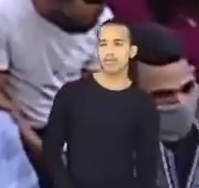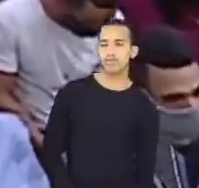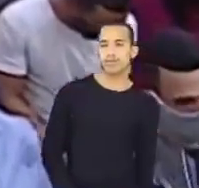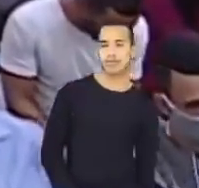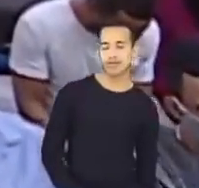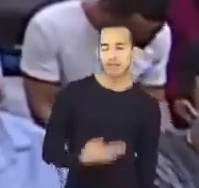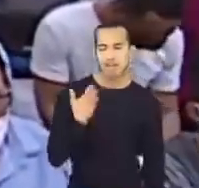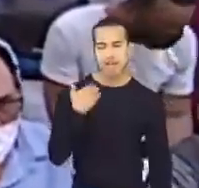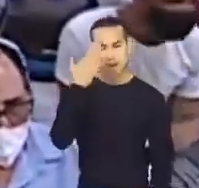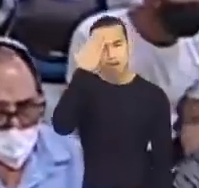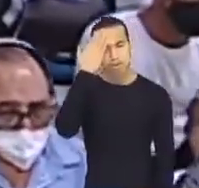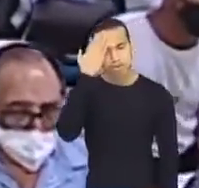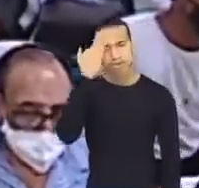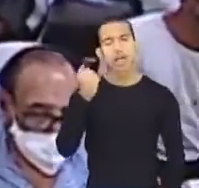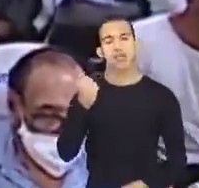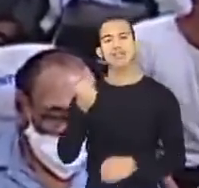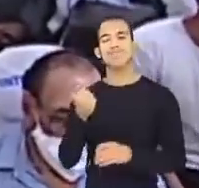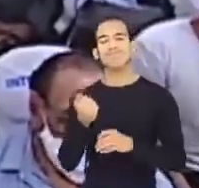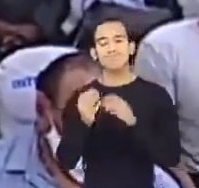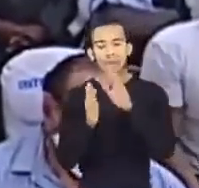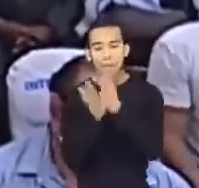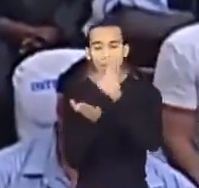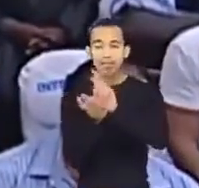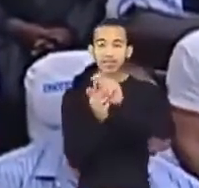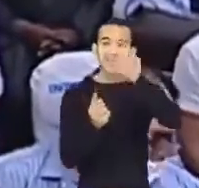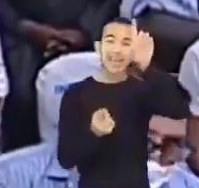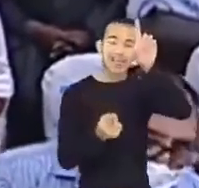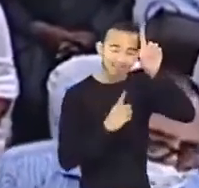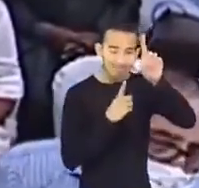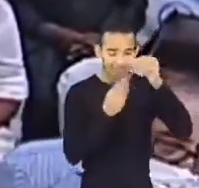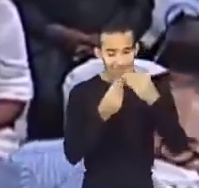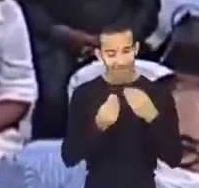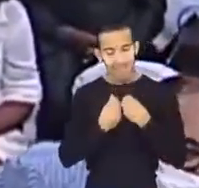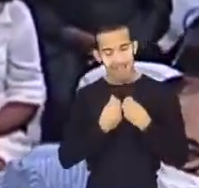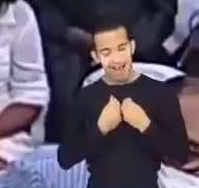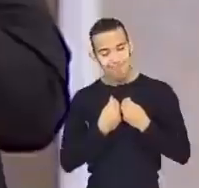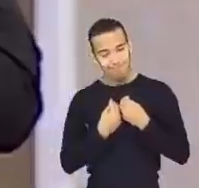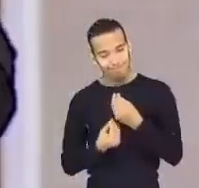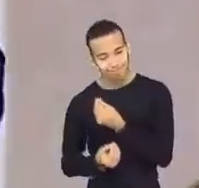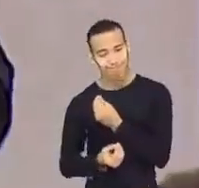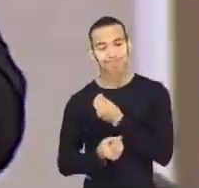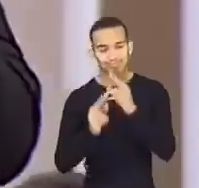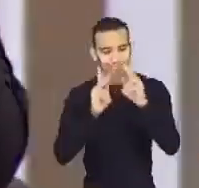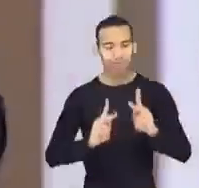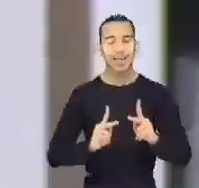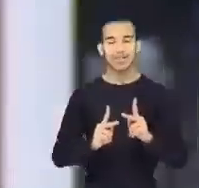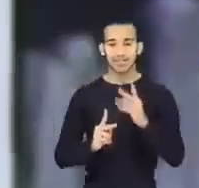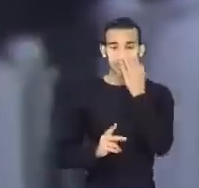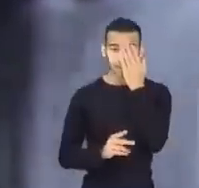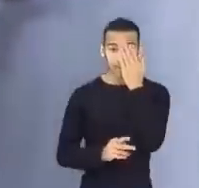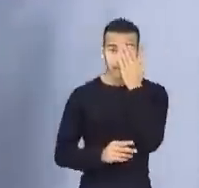Eu sei que essa mesma palavra é que garante a sua integridade, a sua vida.